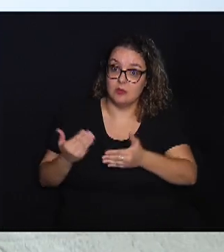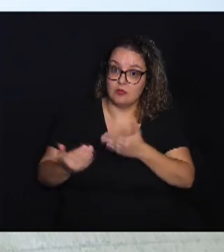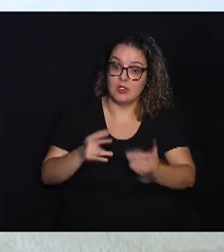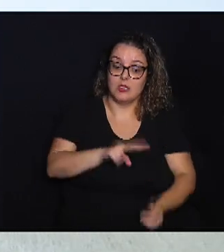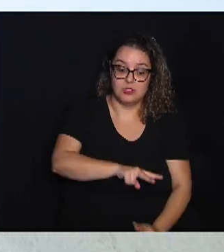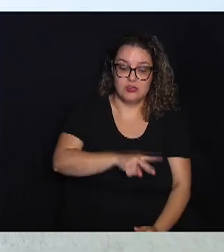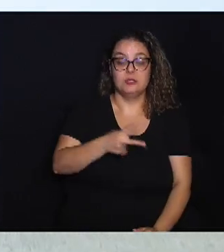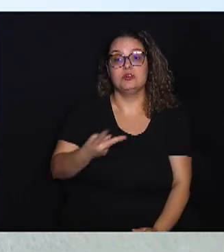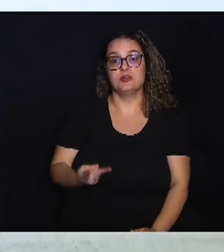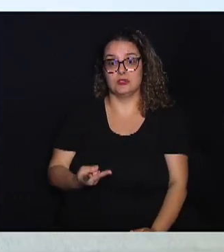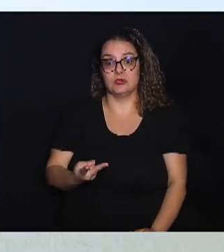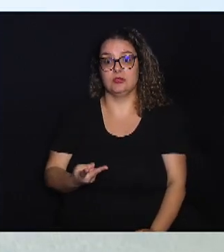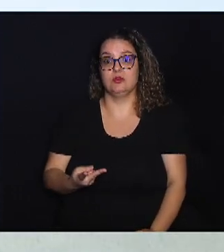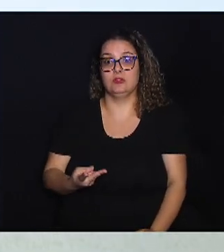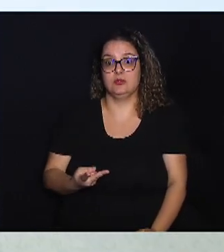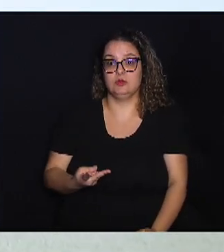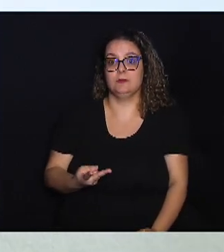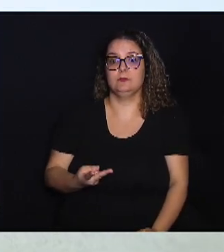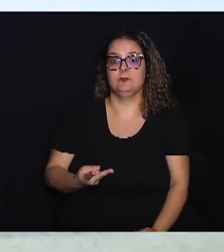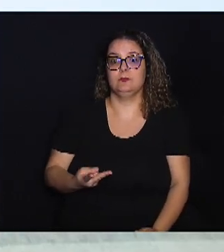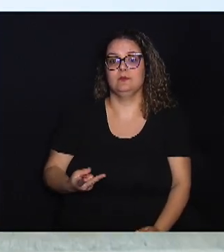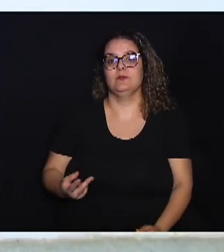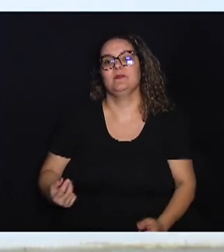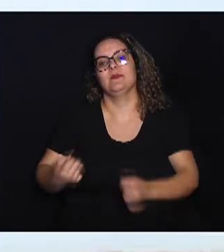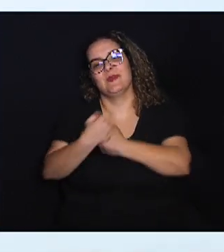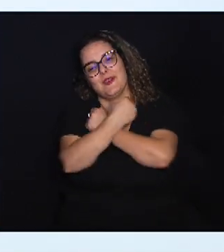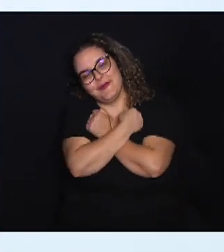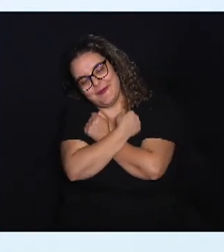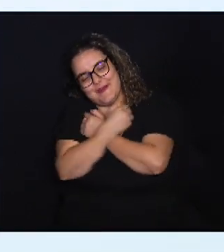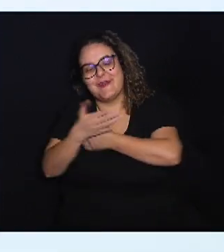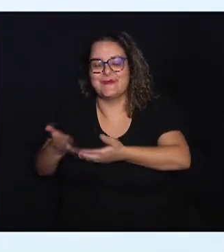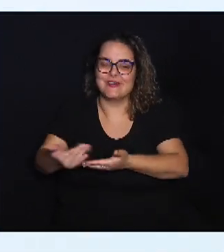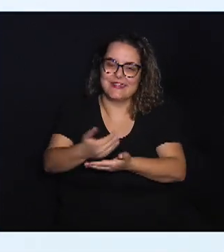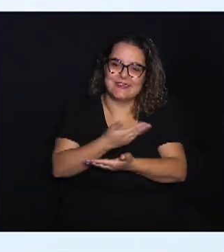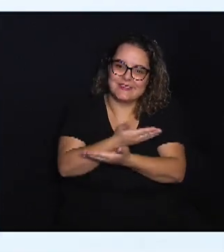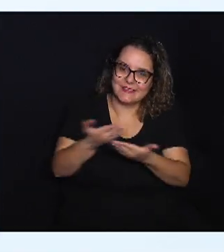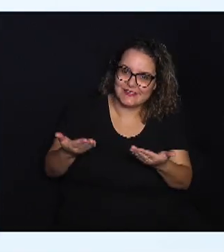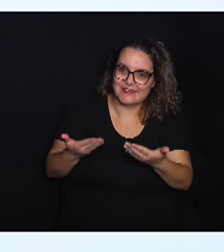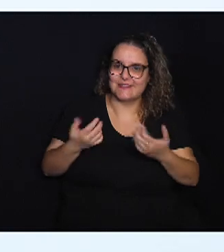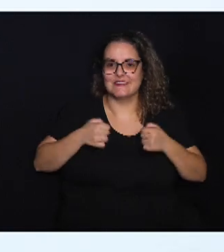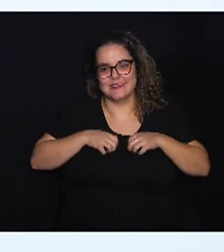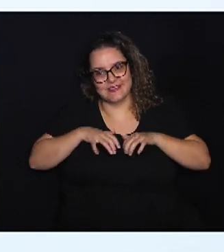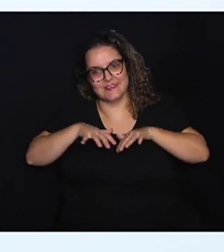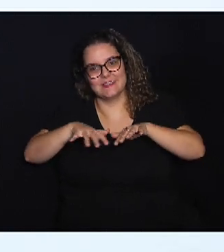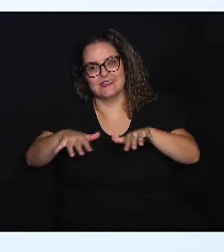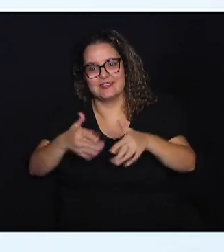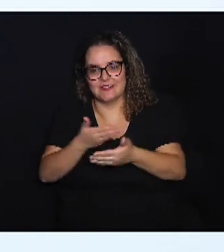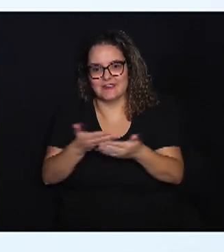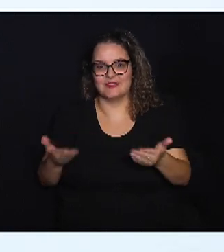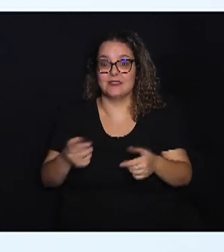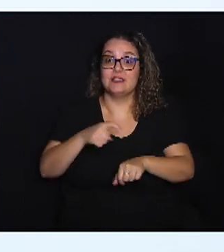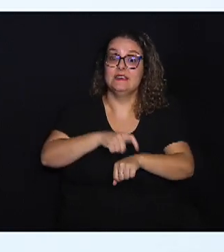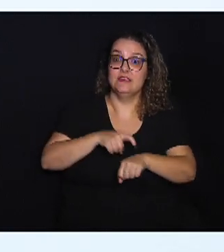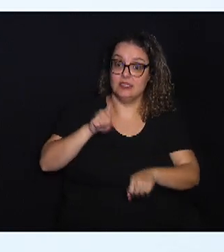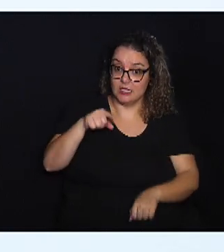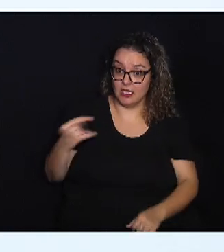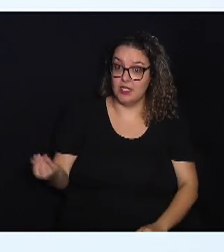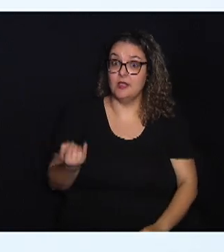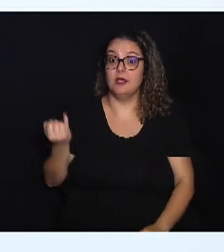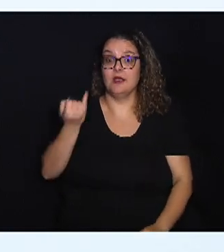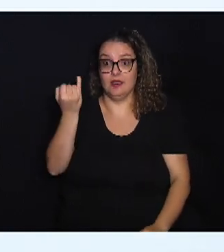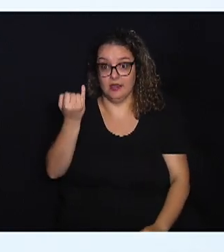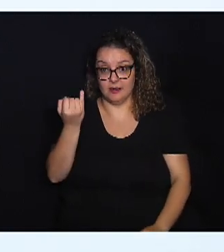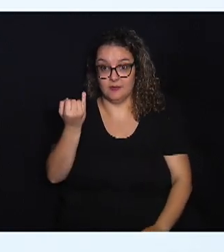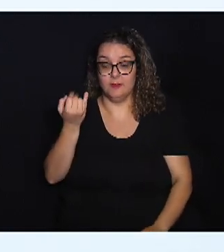momento de transição um abraço acolhedor que vocês transmitam entre vocês. Esse momento é muito importante.